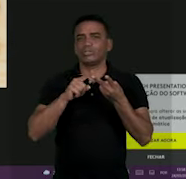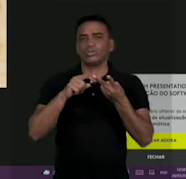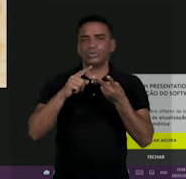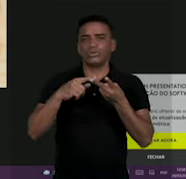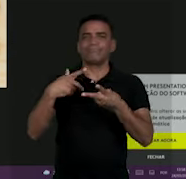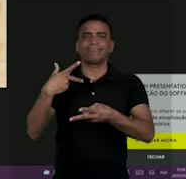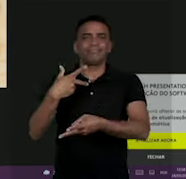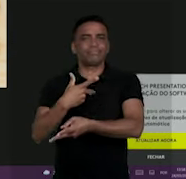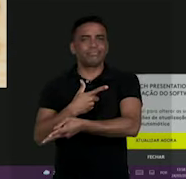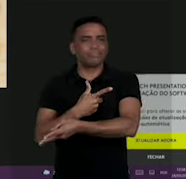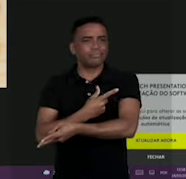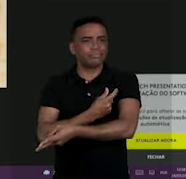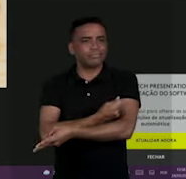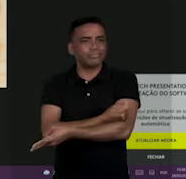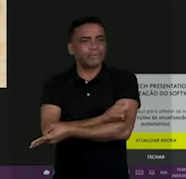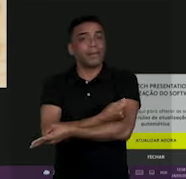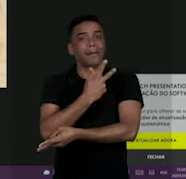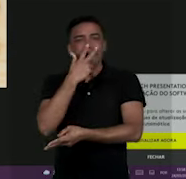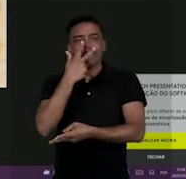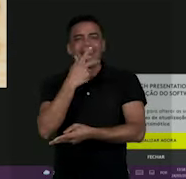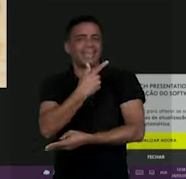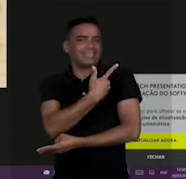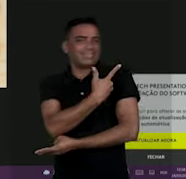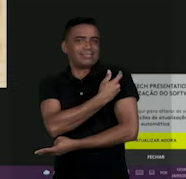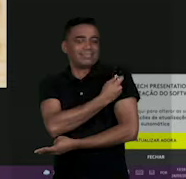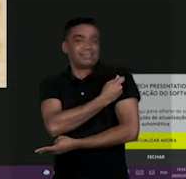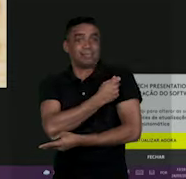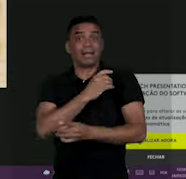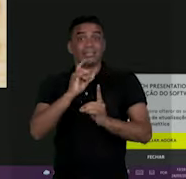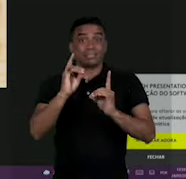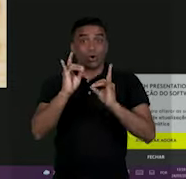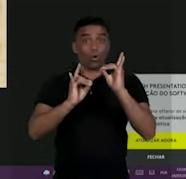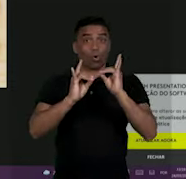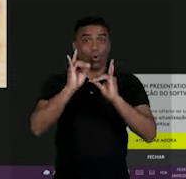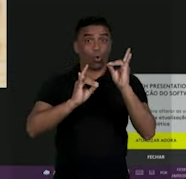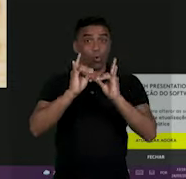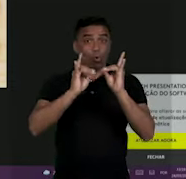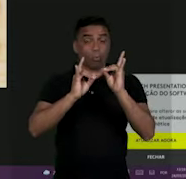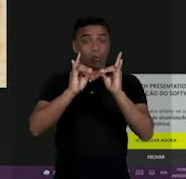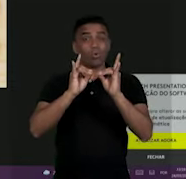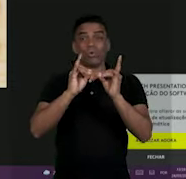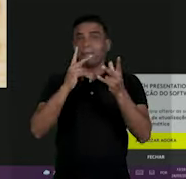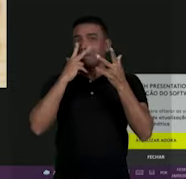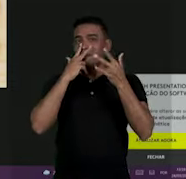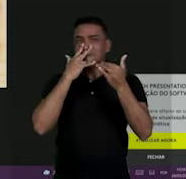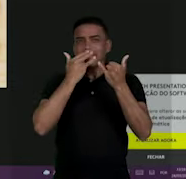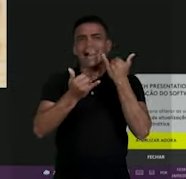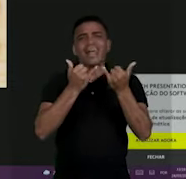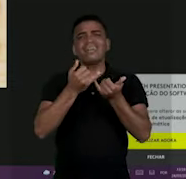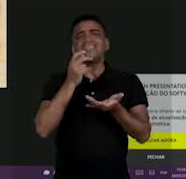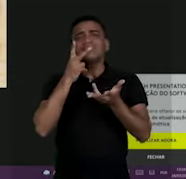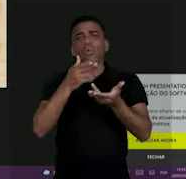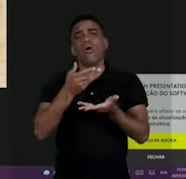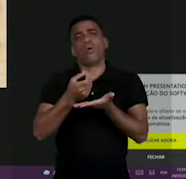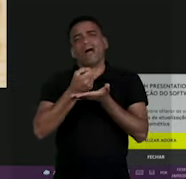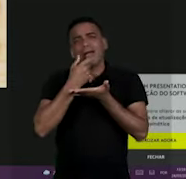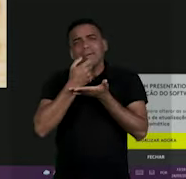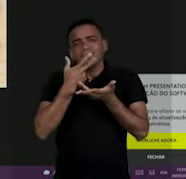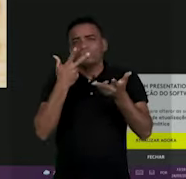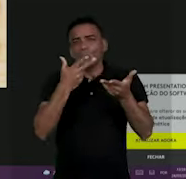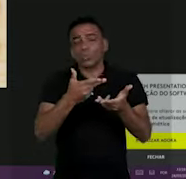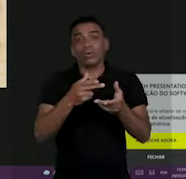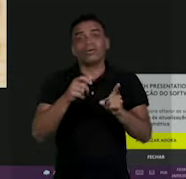injetável, que é como se fosse uma vacina, mas que também são hormônios que funcionam como uma pílula, digamos assim, né?